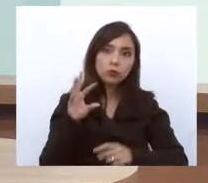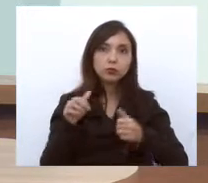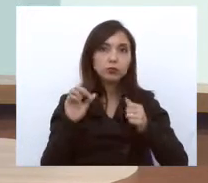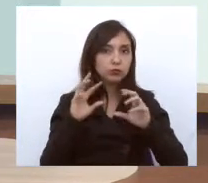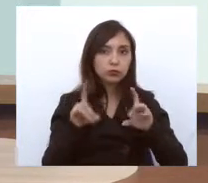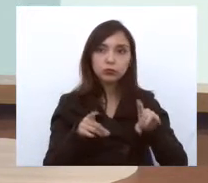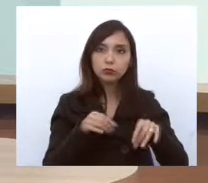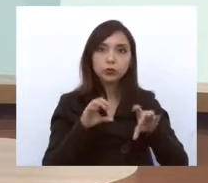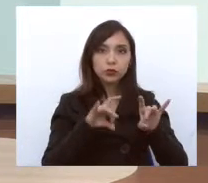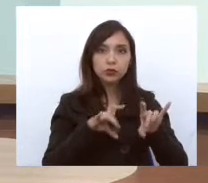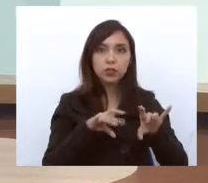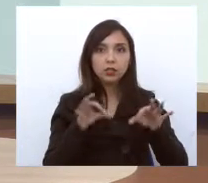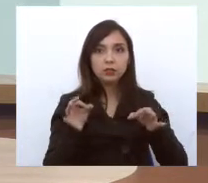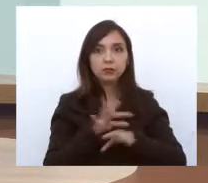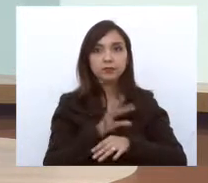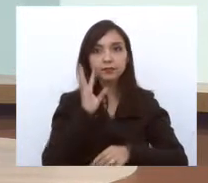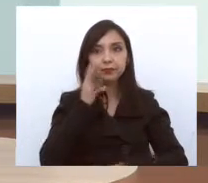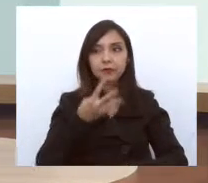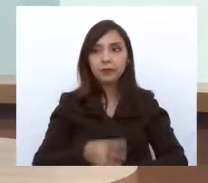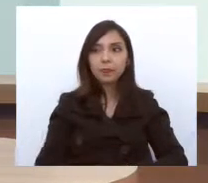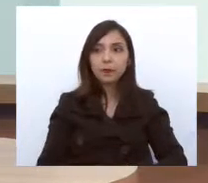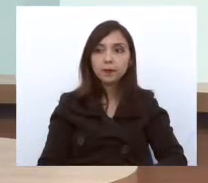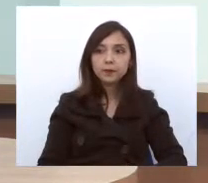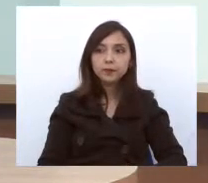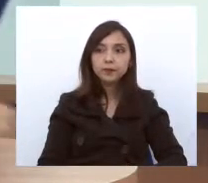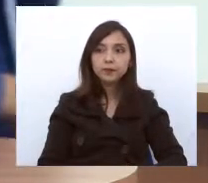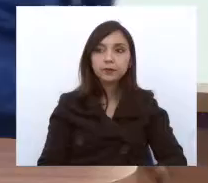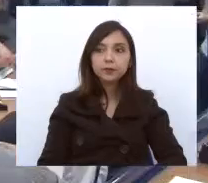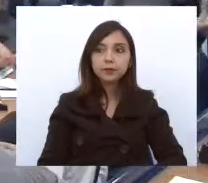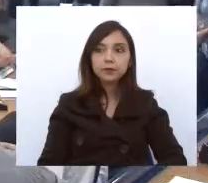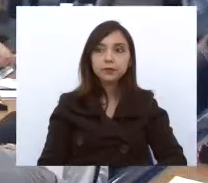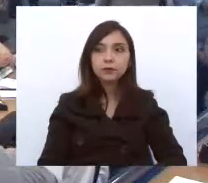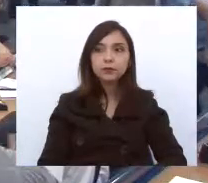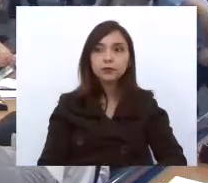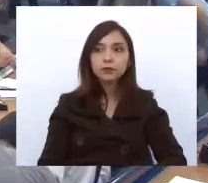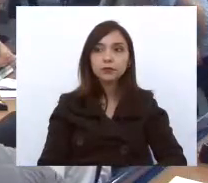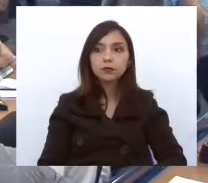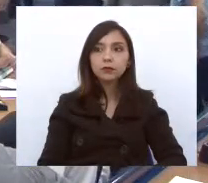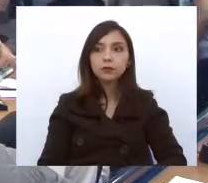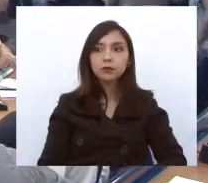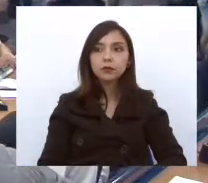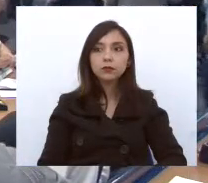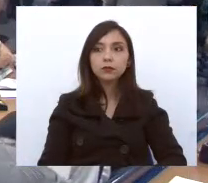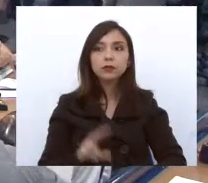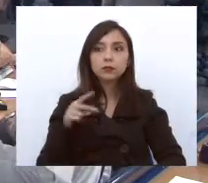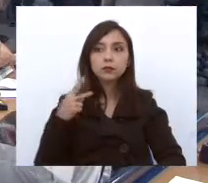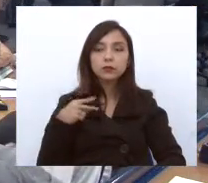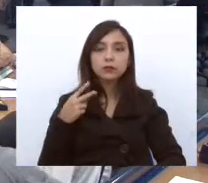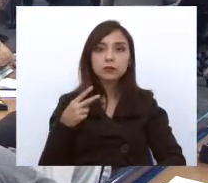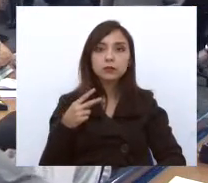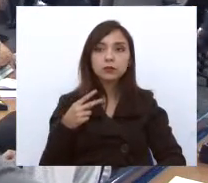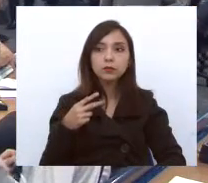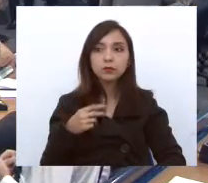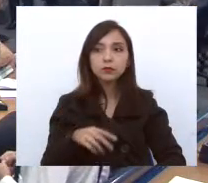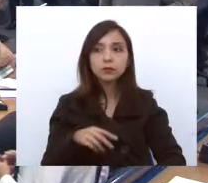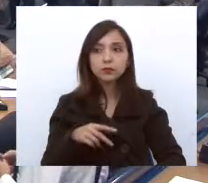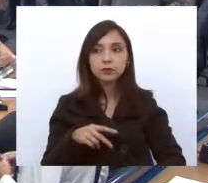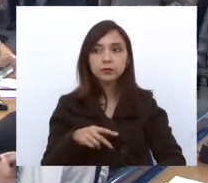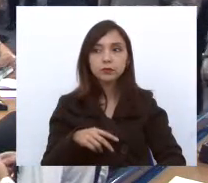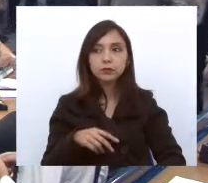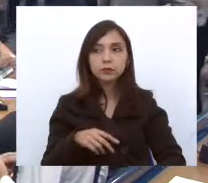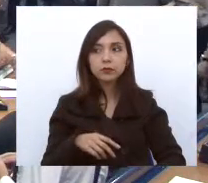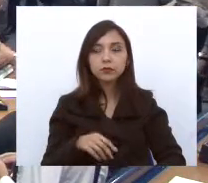questão técnica resolvida. É isso, presidente. Obrigado. A ordem, vereador Paulo Sérgio. Para justificar, vereador?